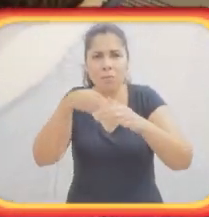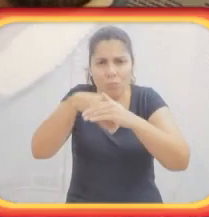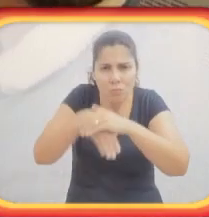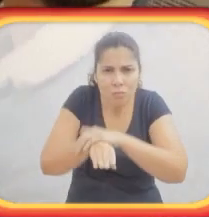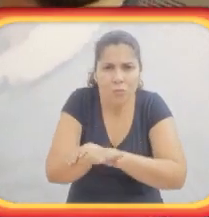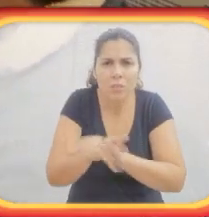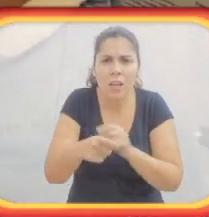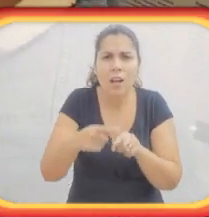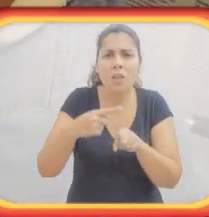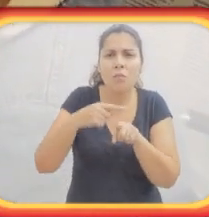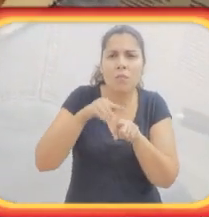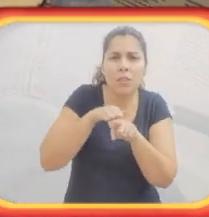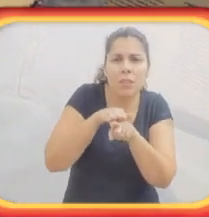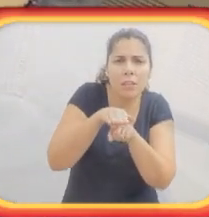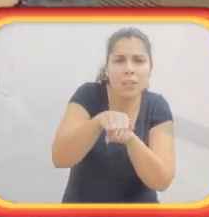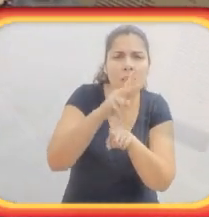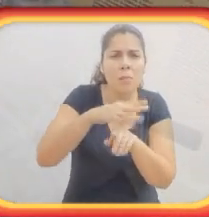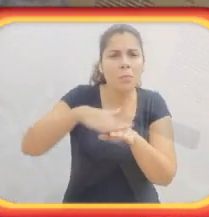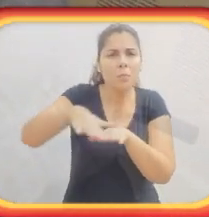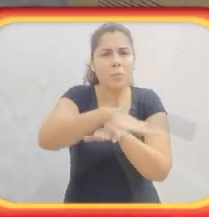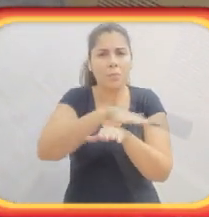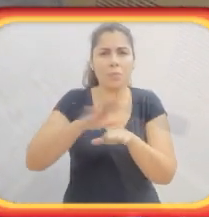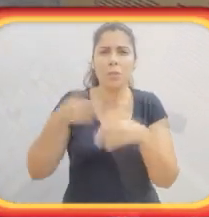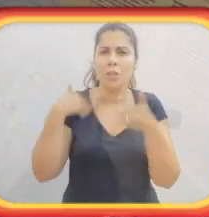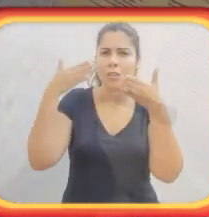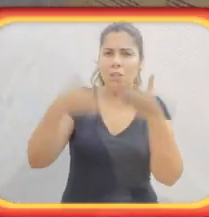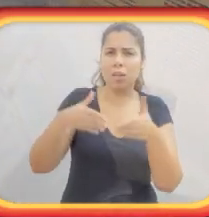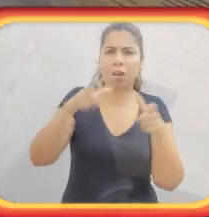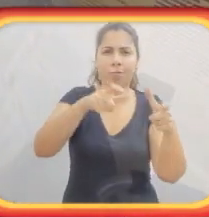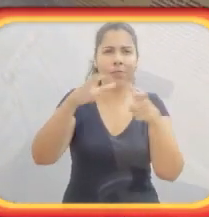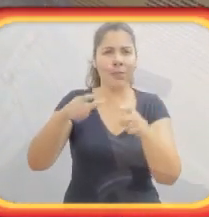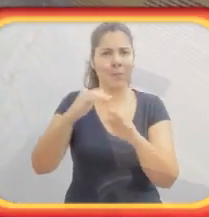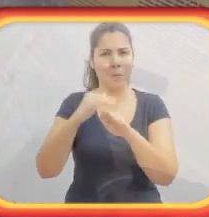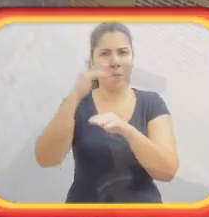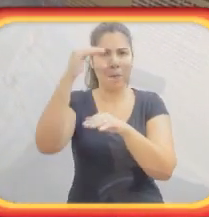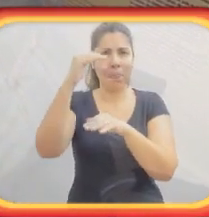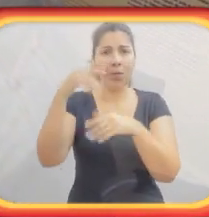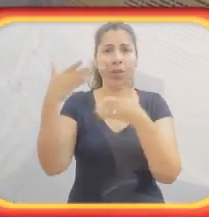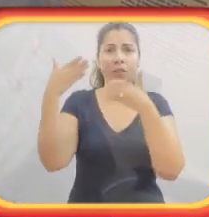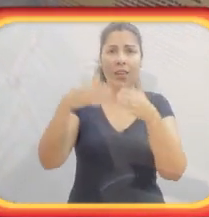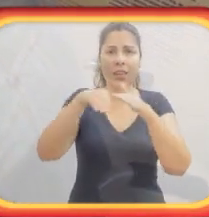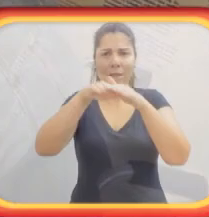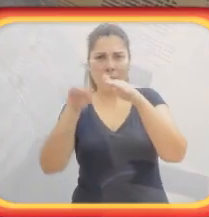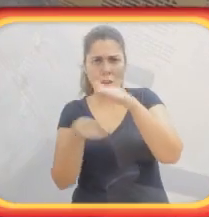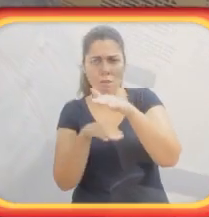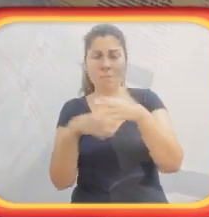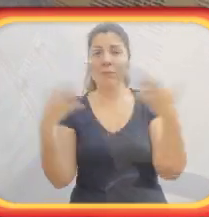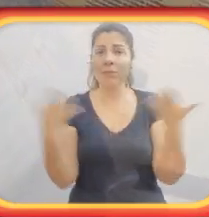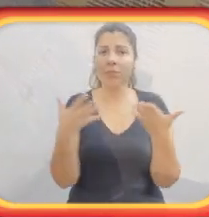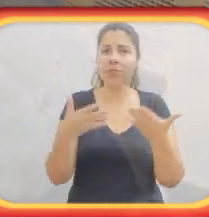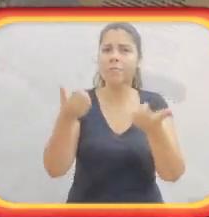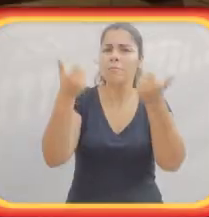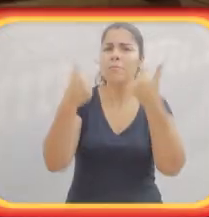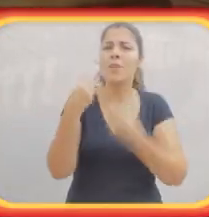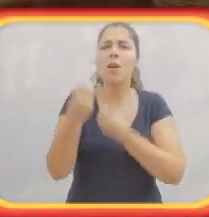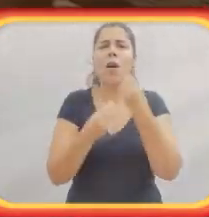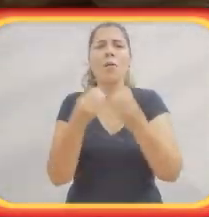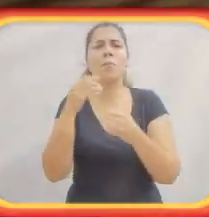subterrâneo, cruzam-se sempre no mesmo sítio e quando um chega à estação superior, o outro chega à estação